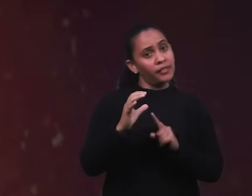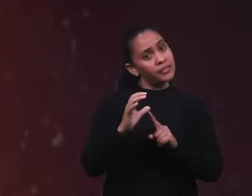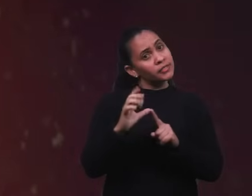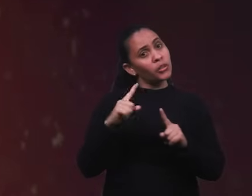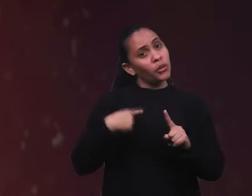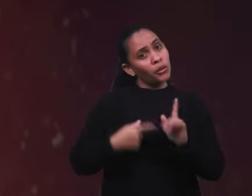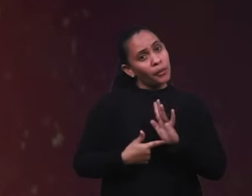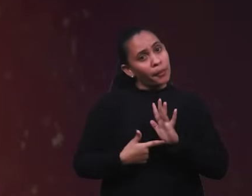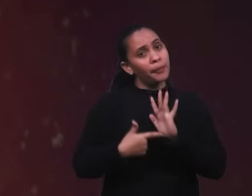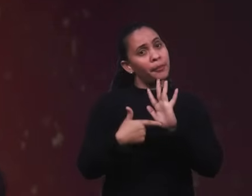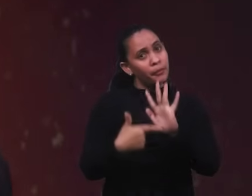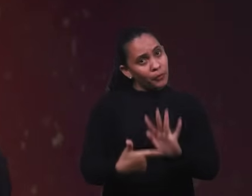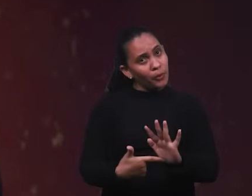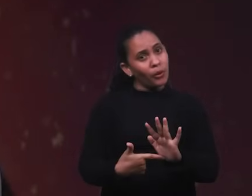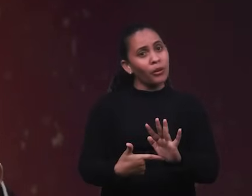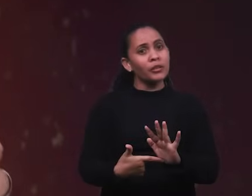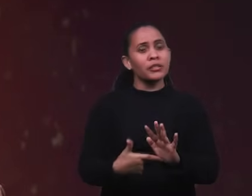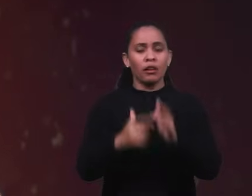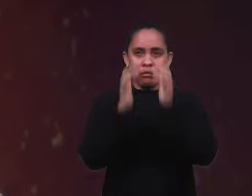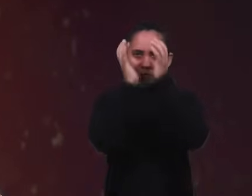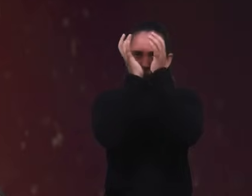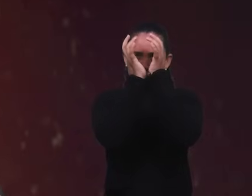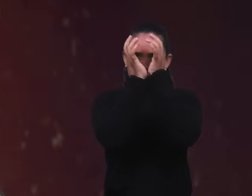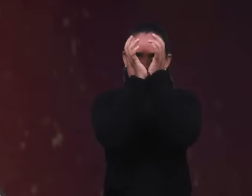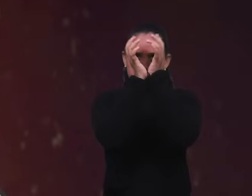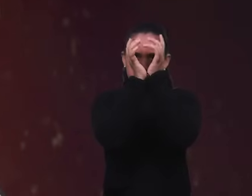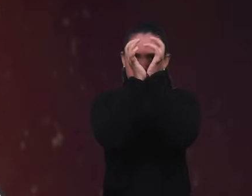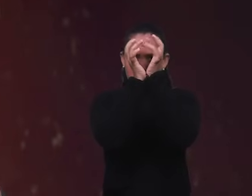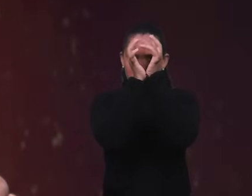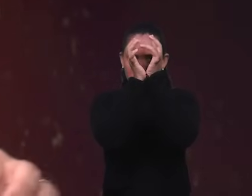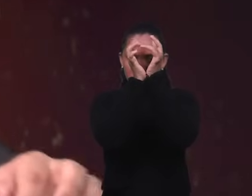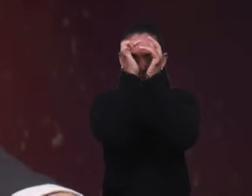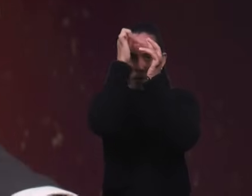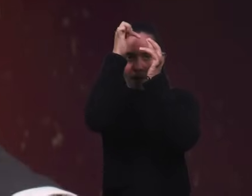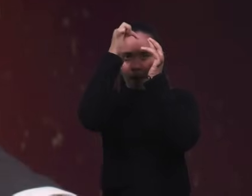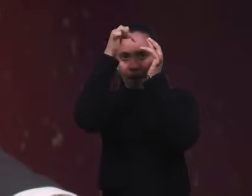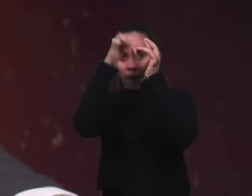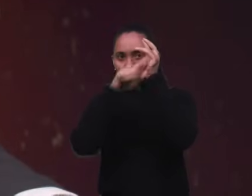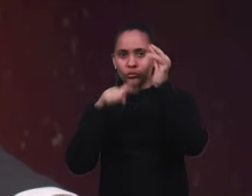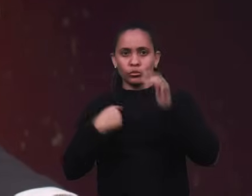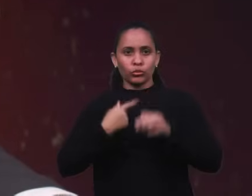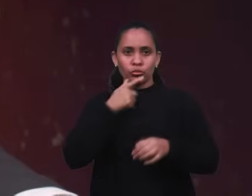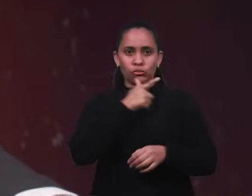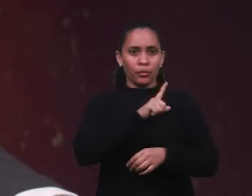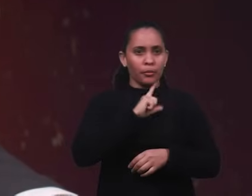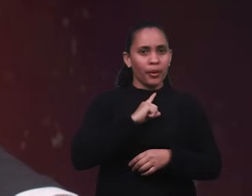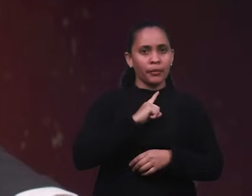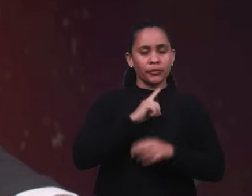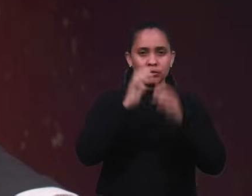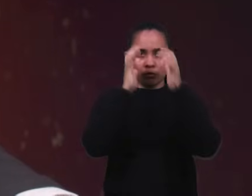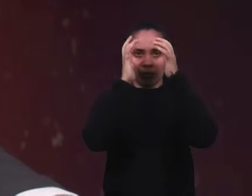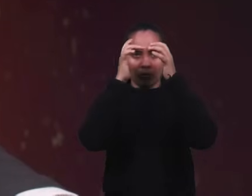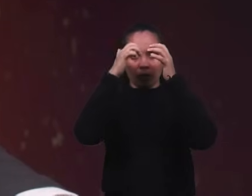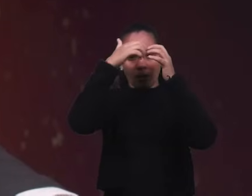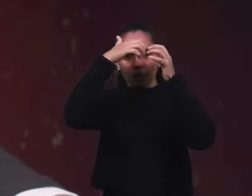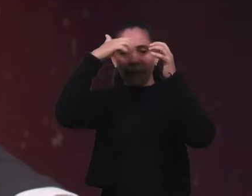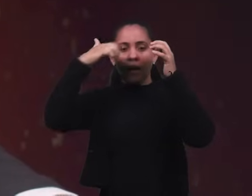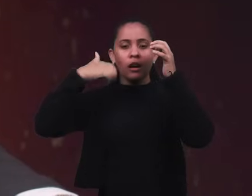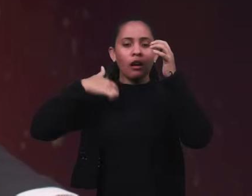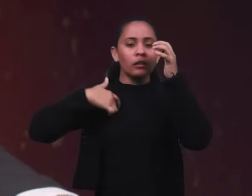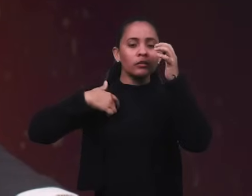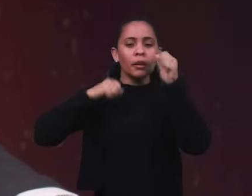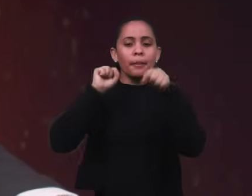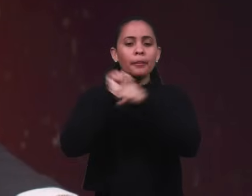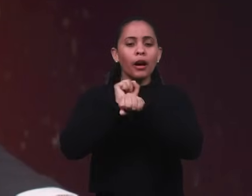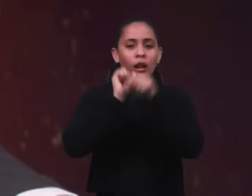é a progressão da análise cerebral, por exemplo, a gente não conhece saber, não consegue tirar informações do cérebro, a gente não consegue fazer